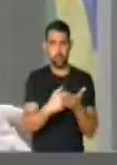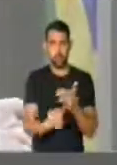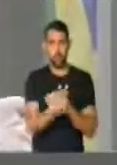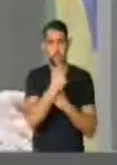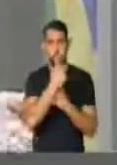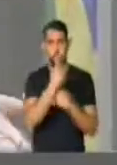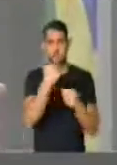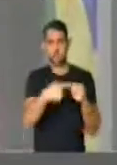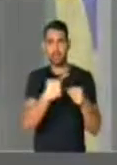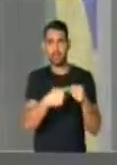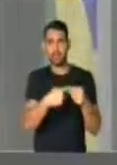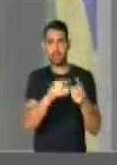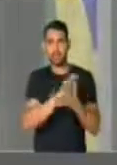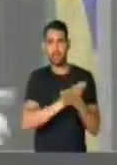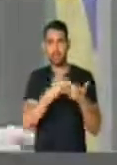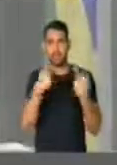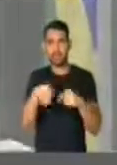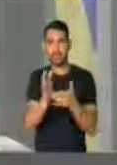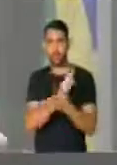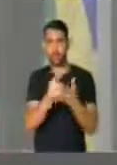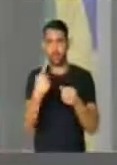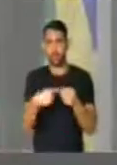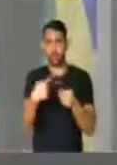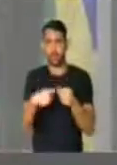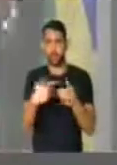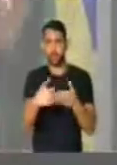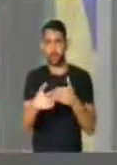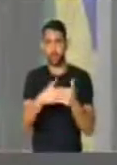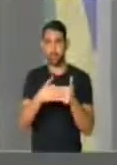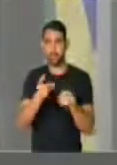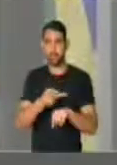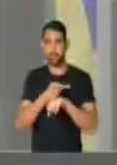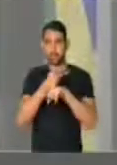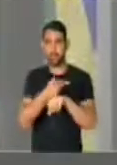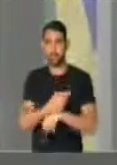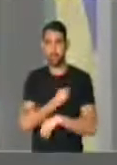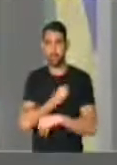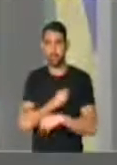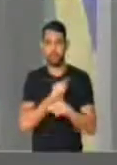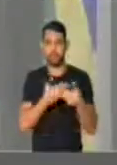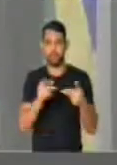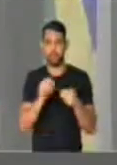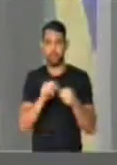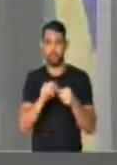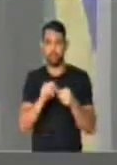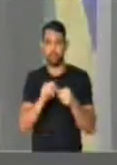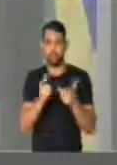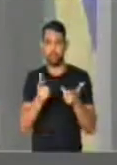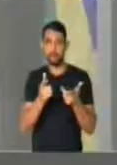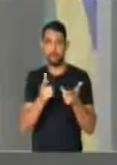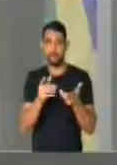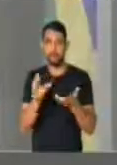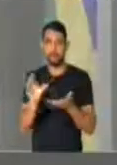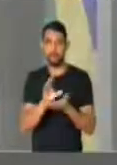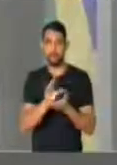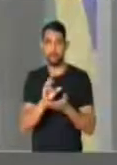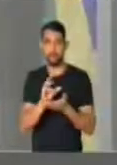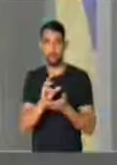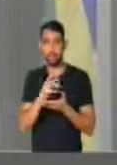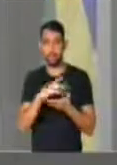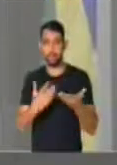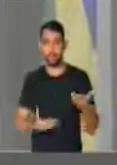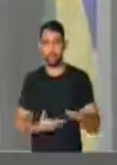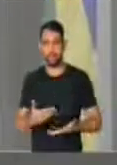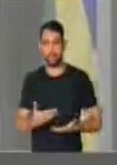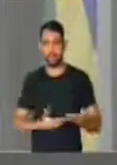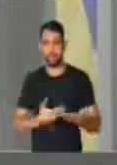única cidade. Nada contra esta cidade premiada que está sediando, não é, os